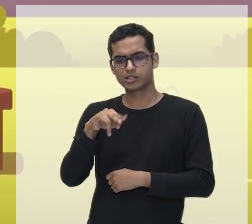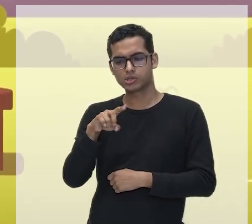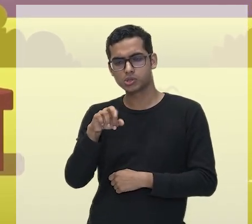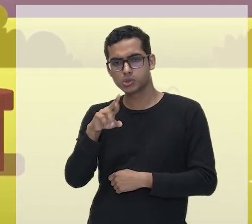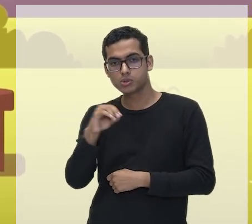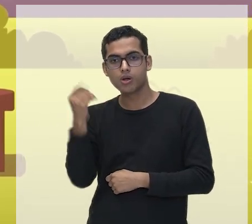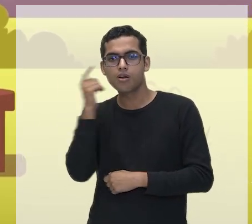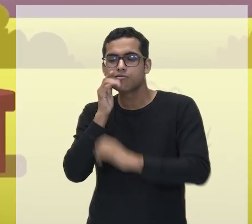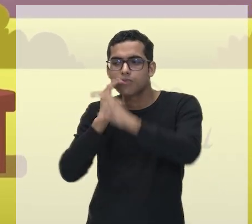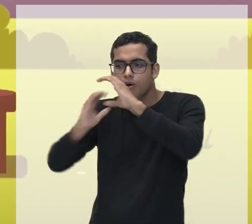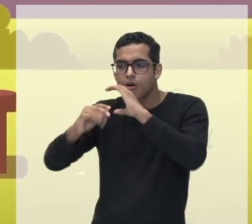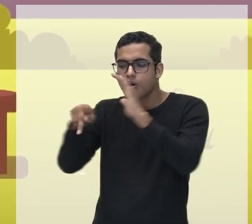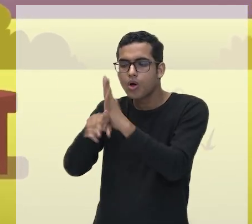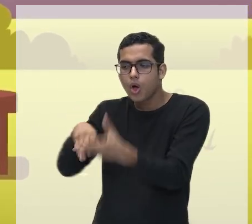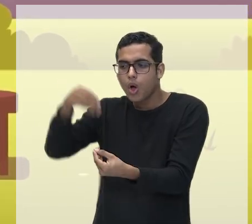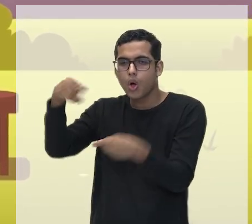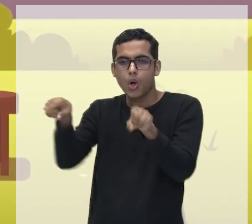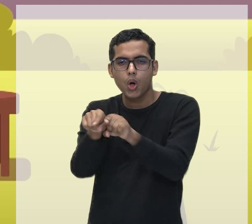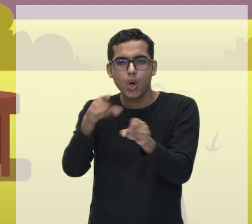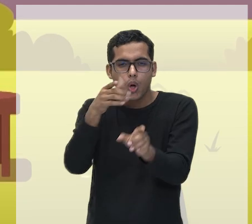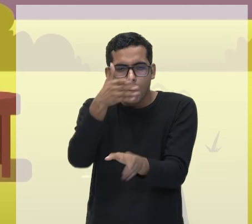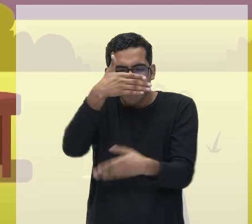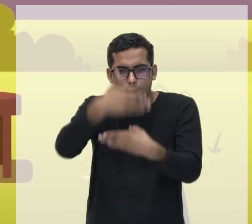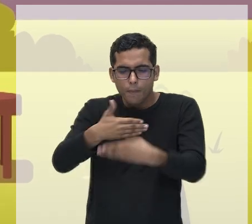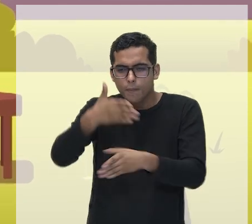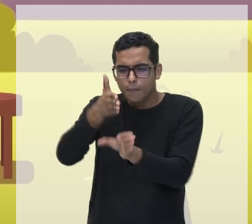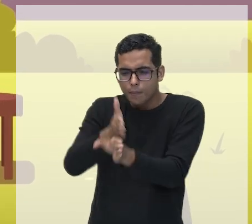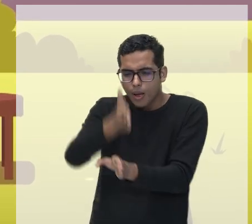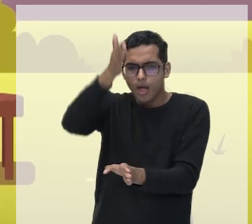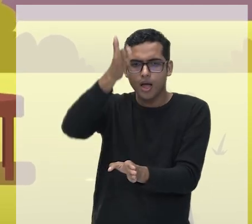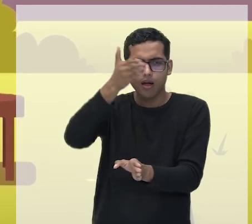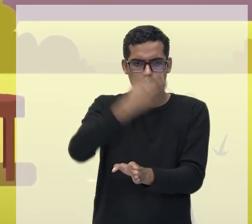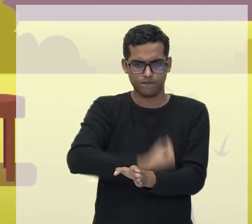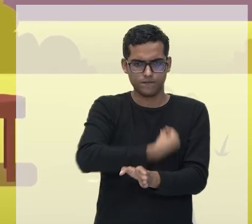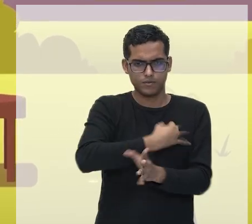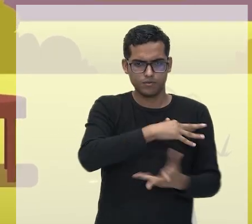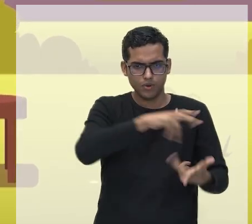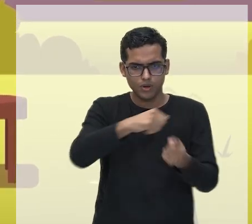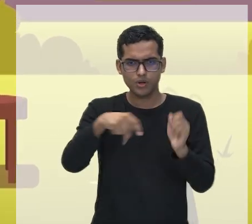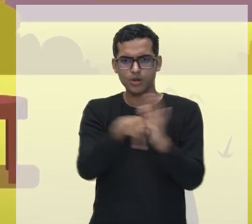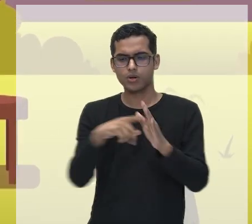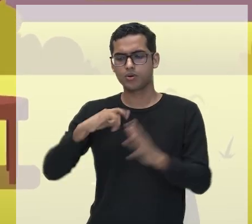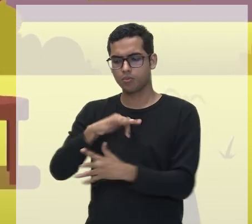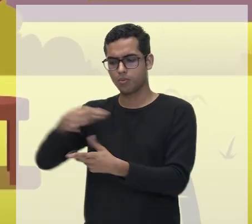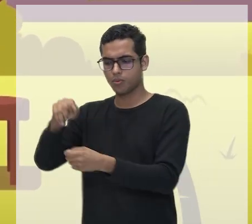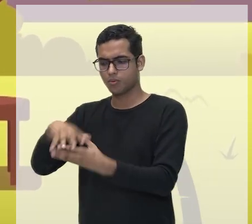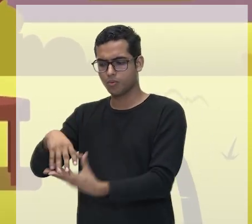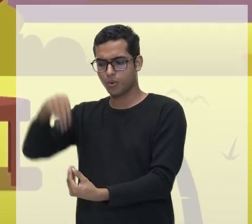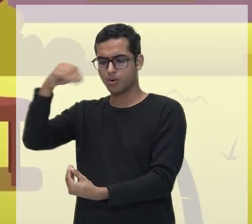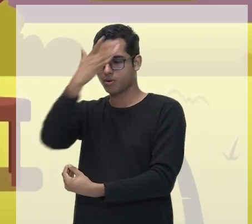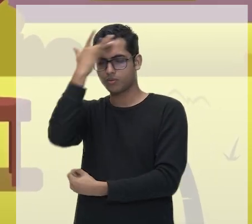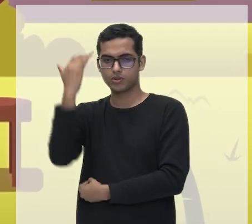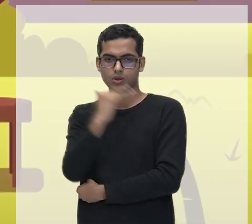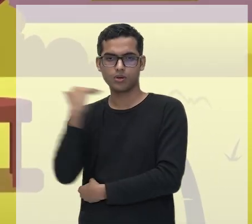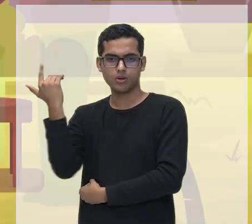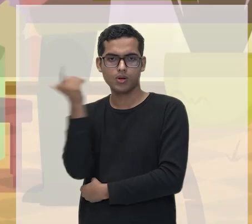espiritual, como se as fronteiras entre o mundo dos vivos e o mundo dos mortos quase desaparecessem.